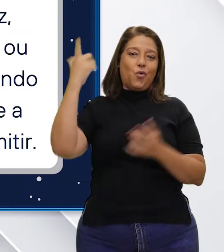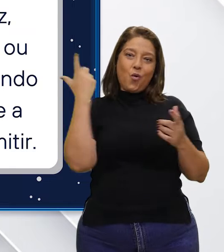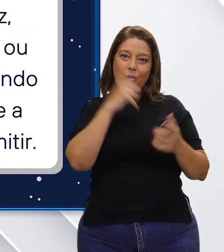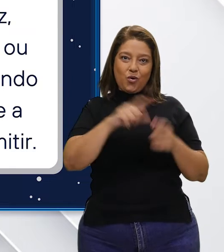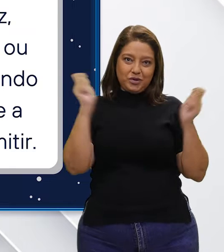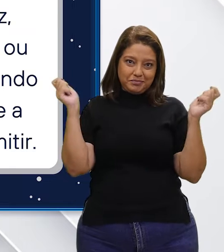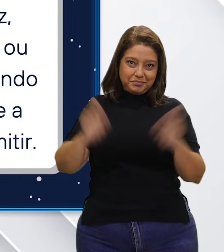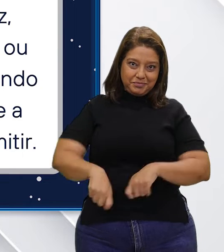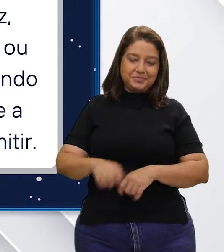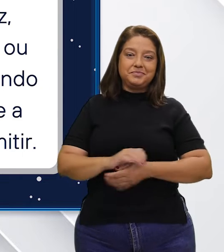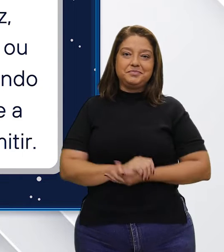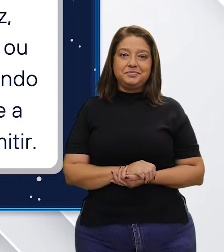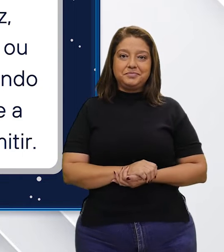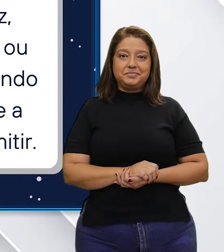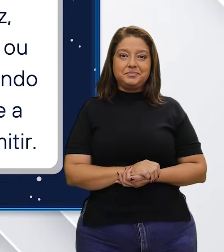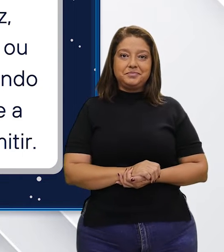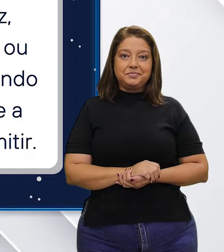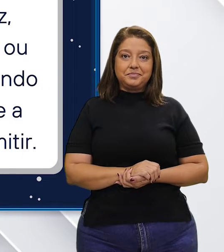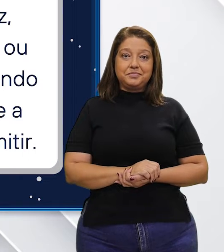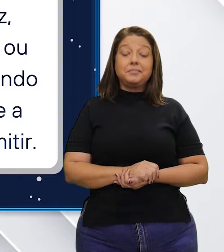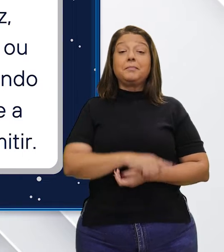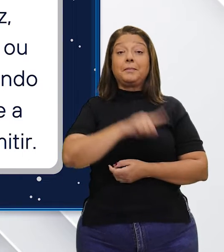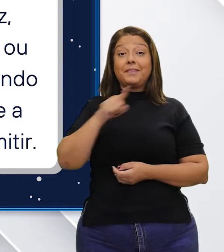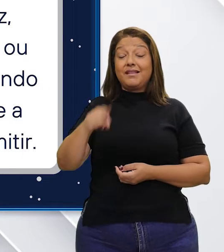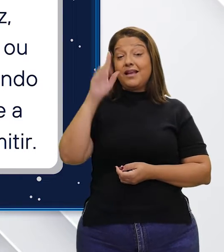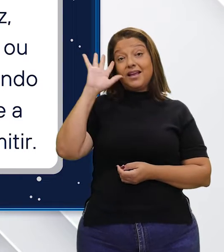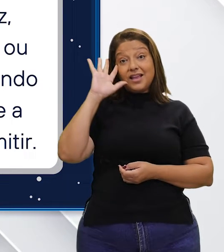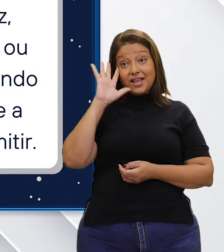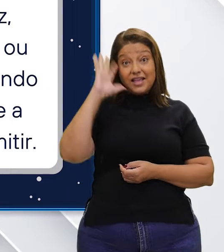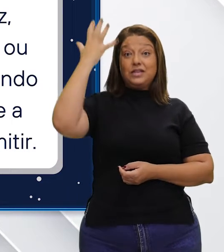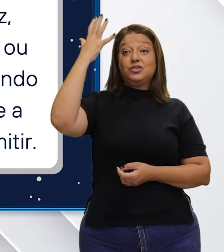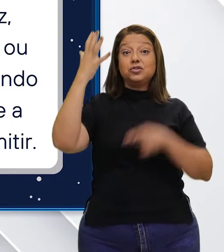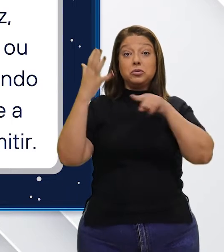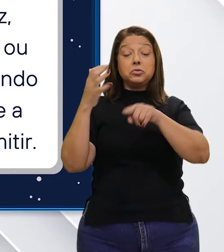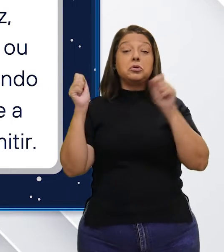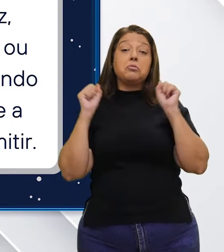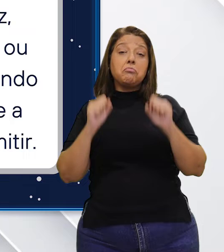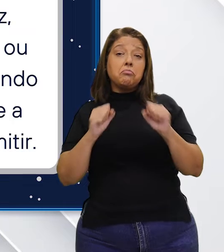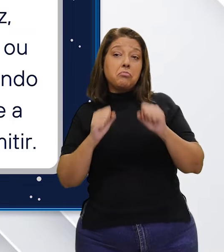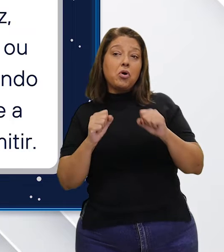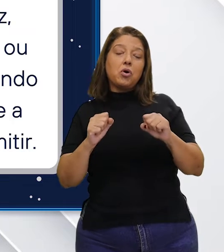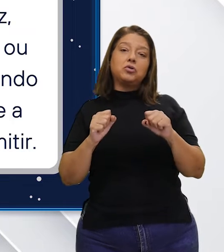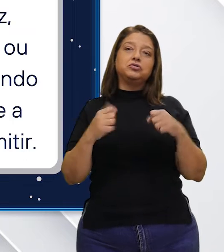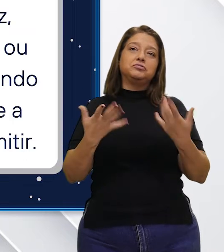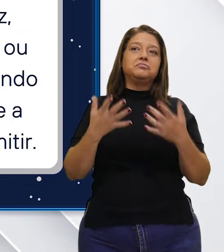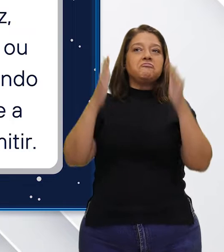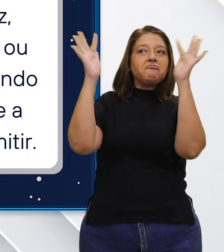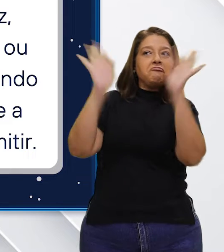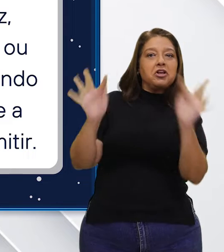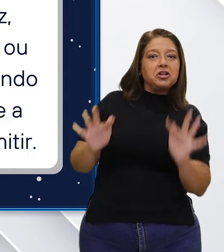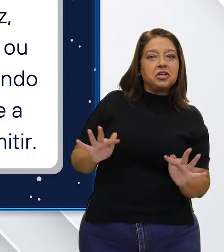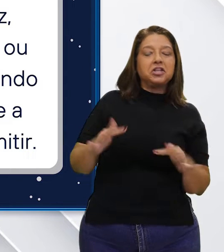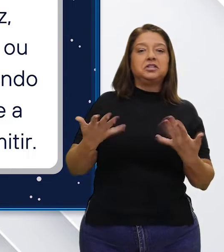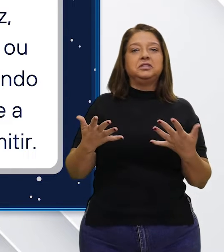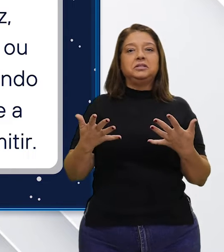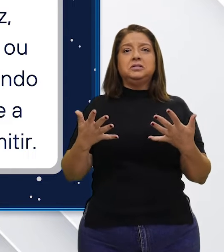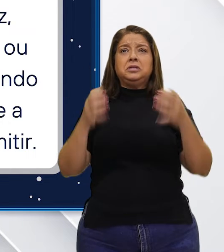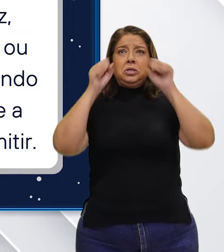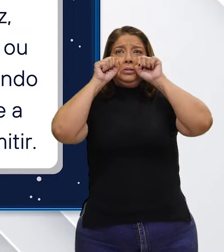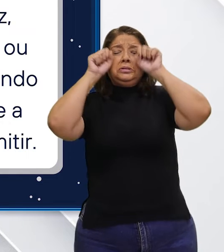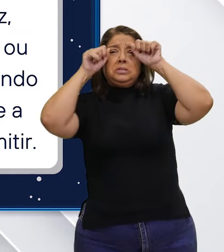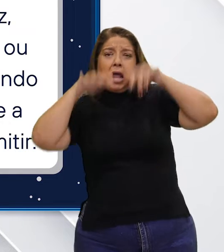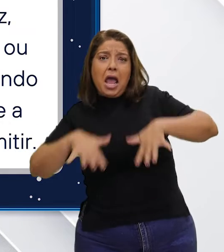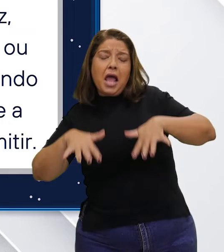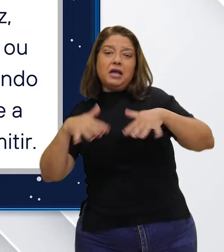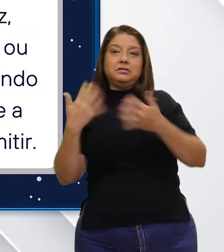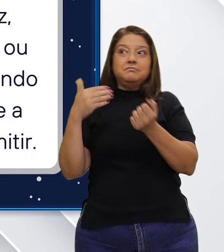central é solucionado de alguma forma. A resolução pode trazer um desfecho